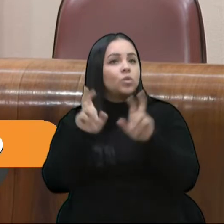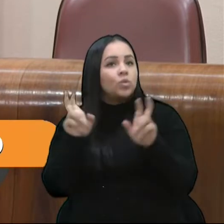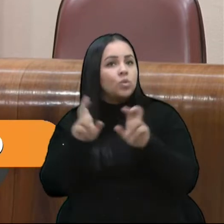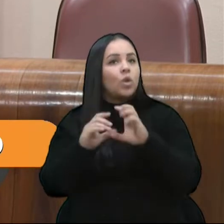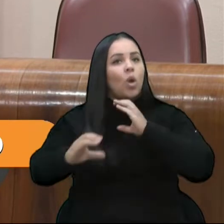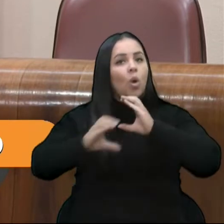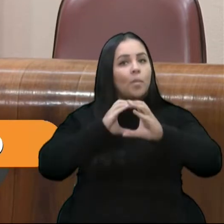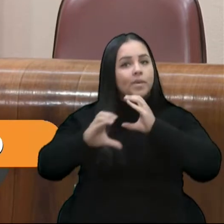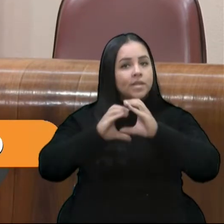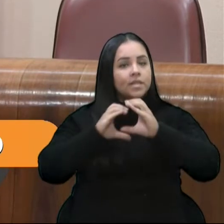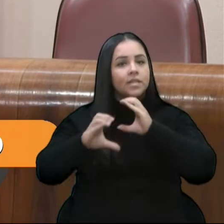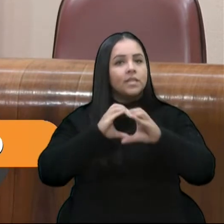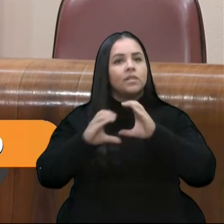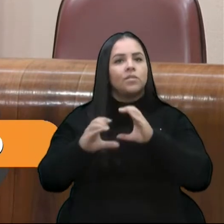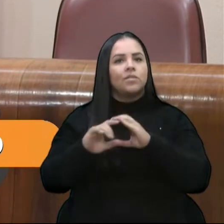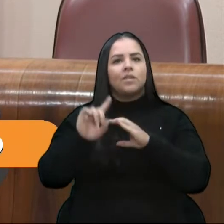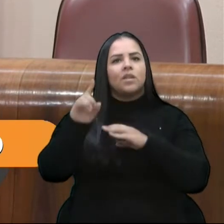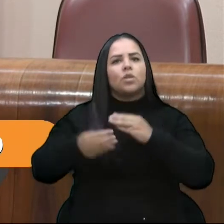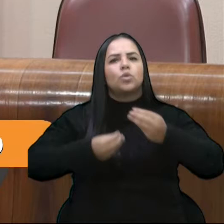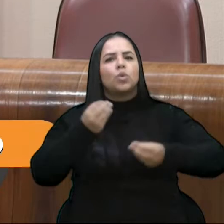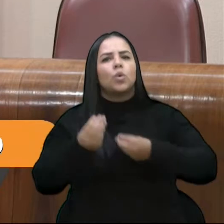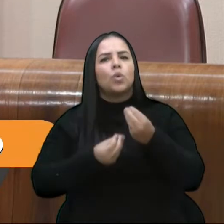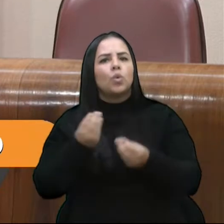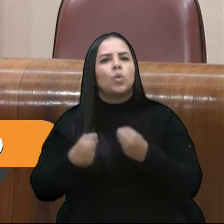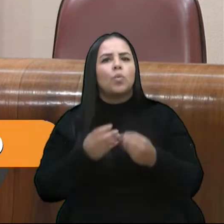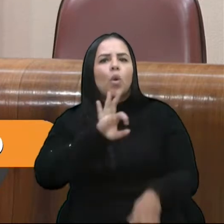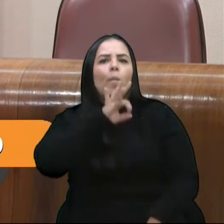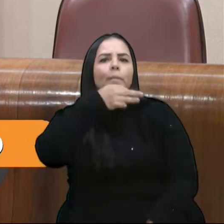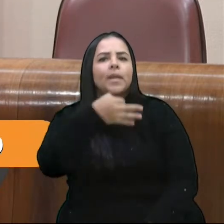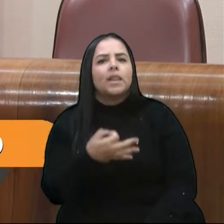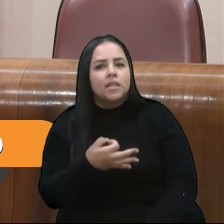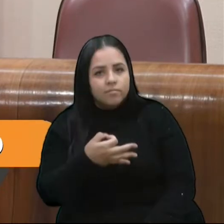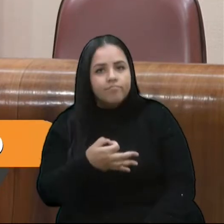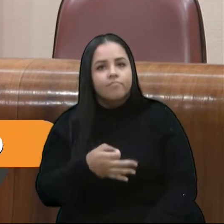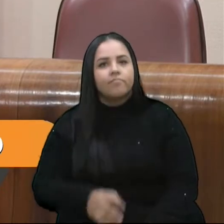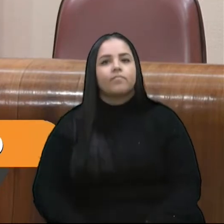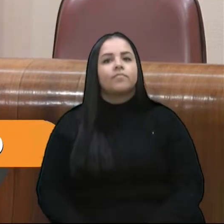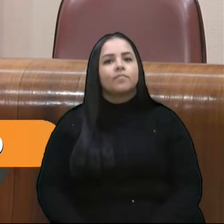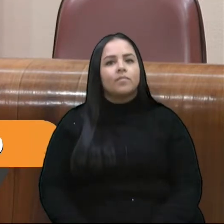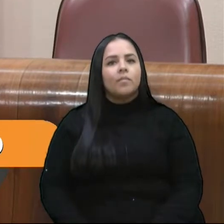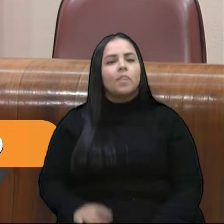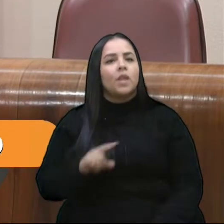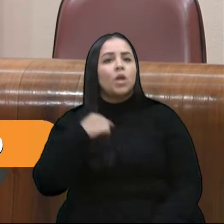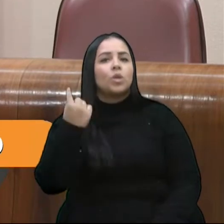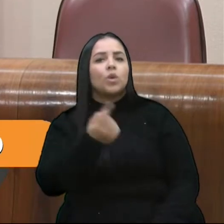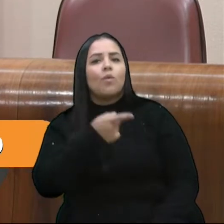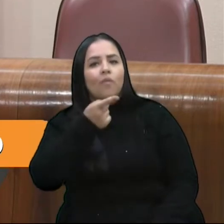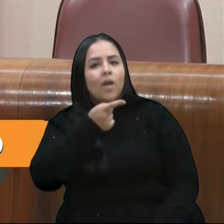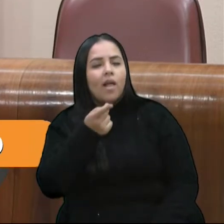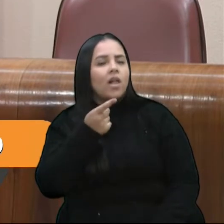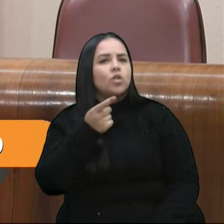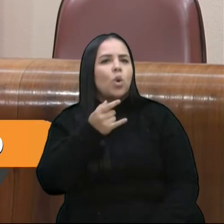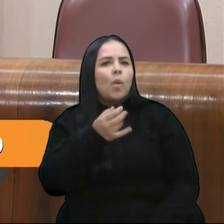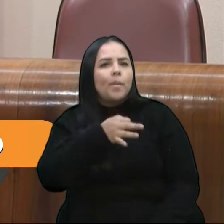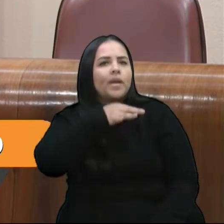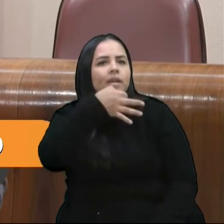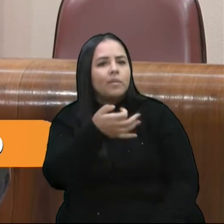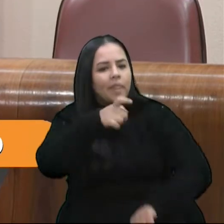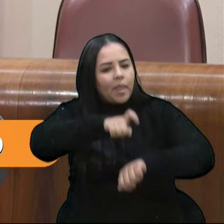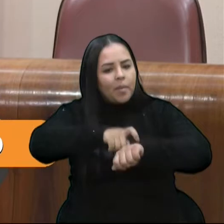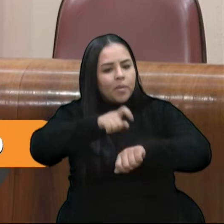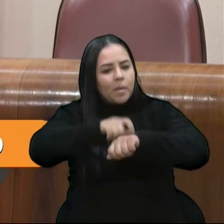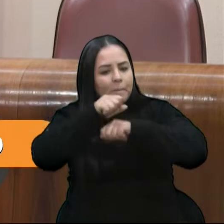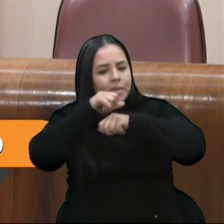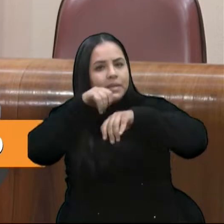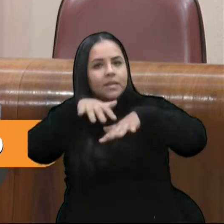como um mecanismo de forma de opinião. E se a gente fala de forma de opinião em tempos de pandemia, isso é muito importante.